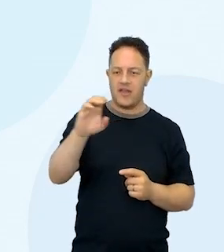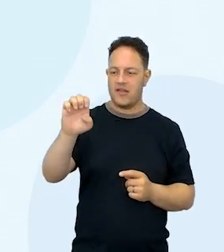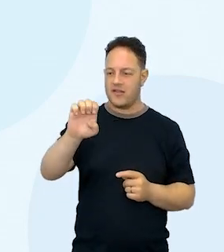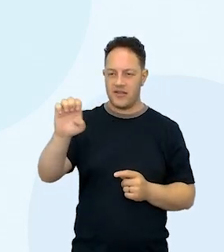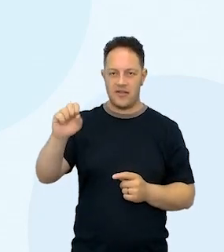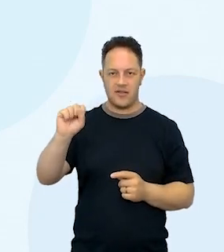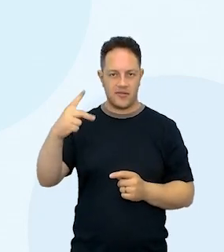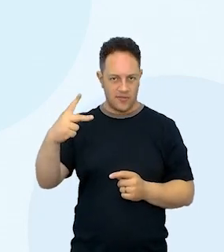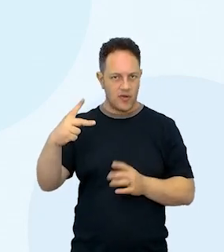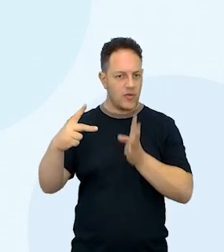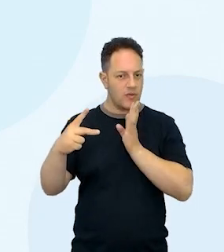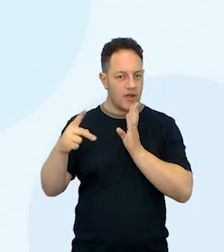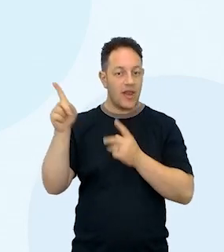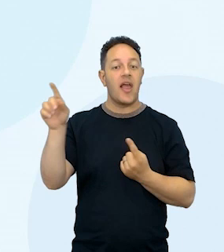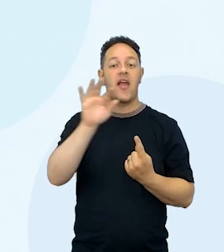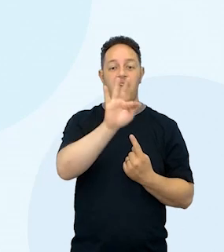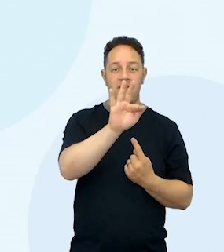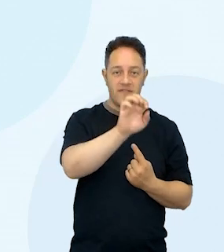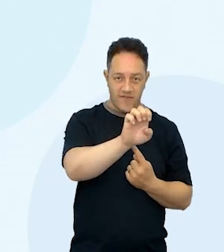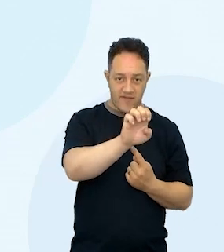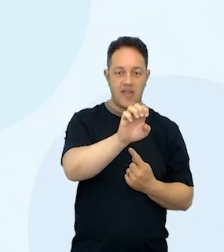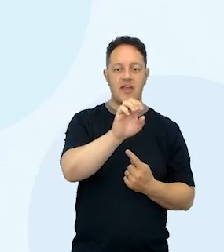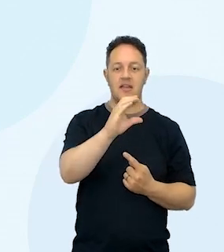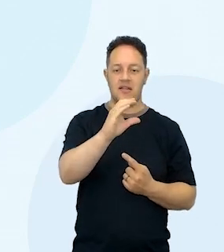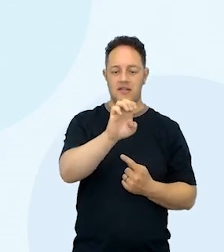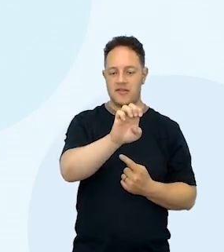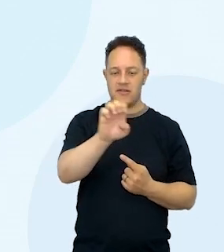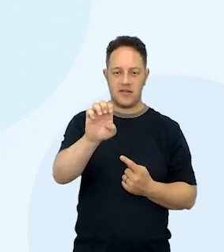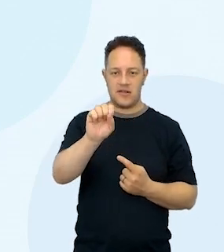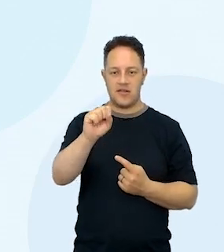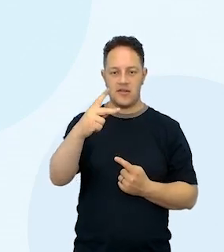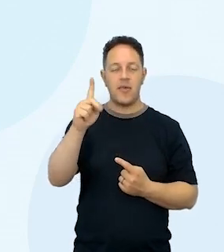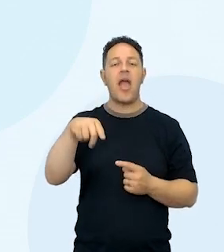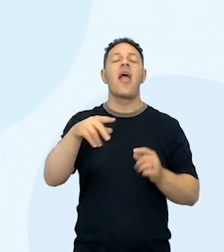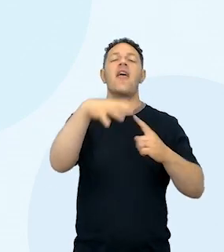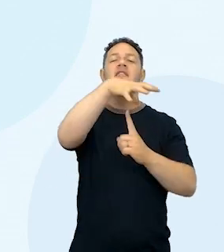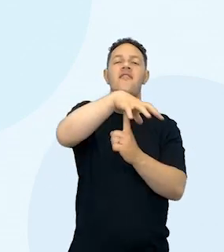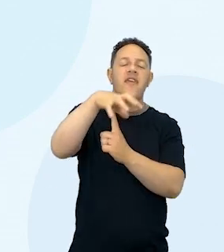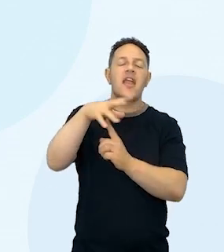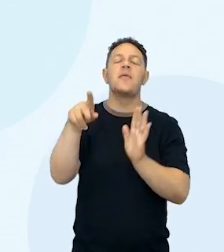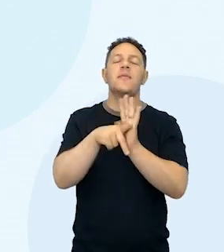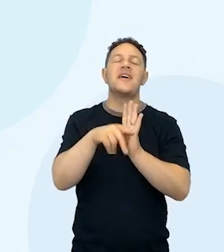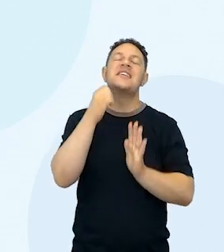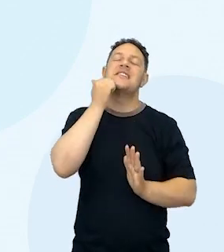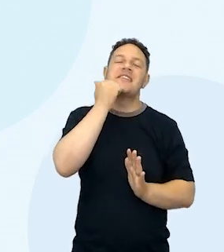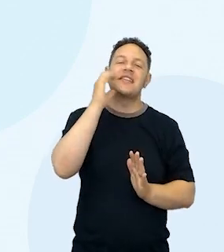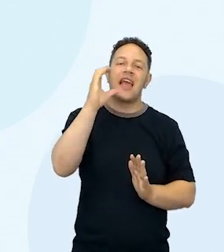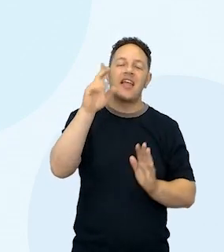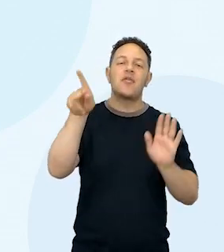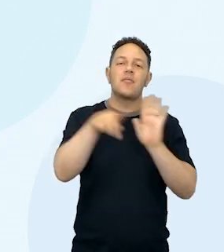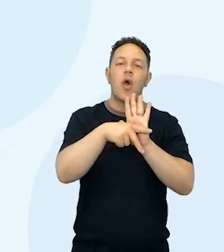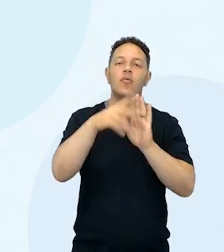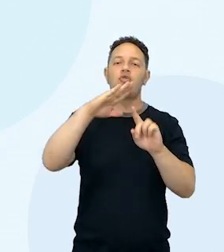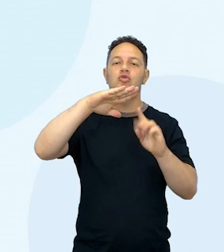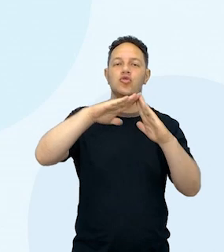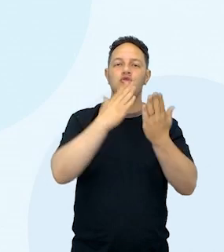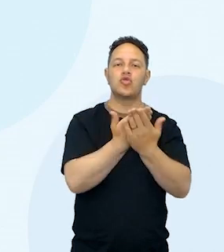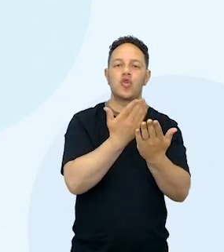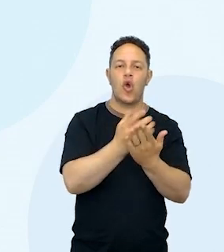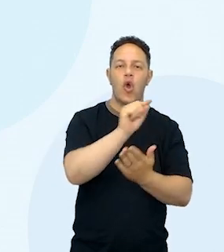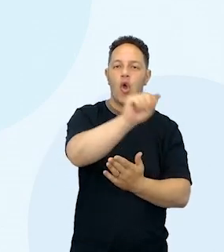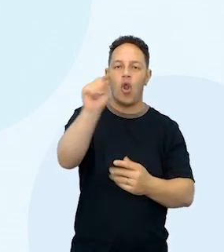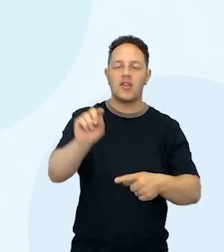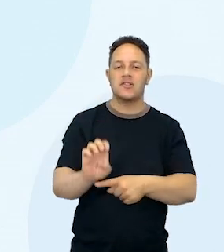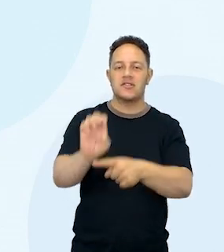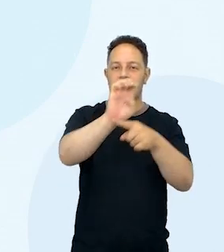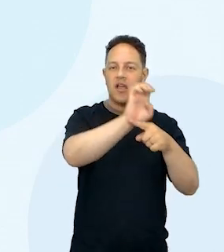Estadual... Feira de Ciências das Escolas Estaduais de São Paulo, perdão. Por favor, escrevam aí se vocês já